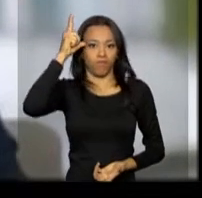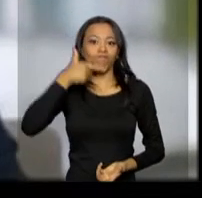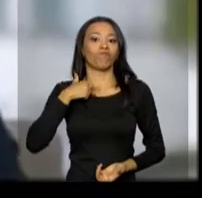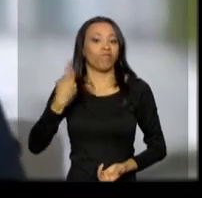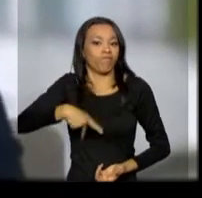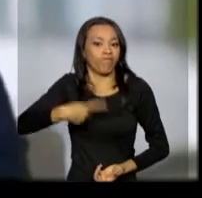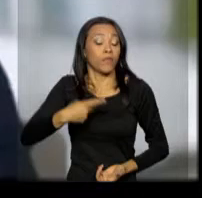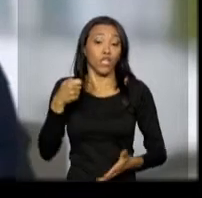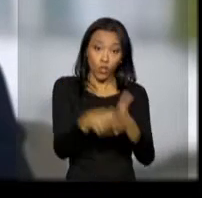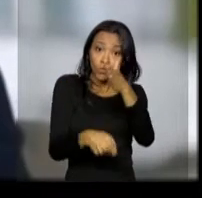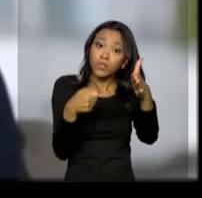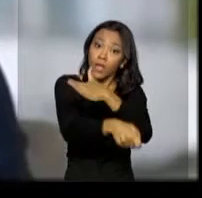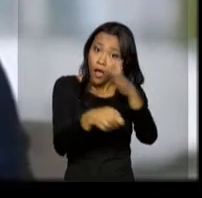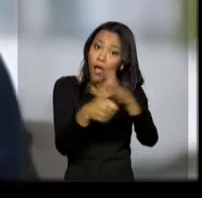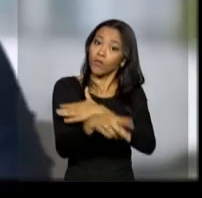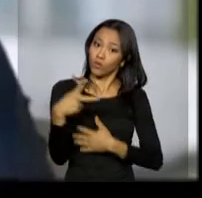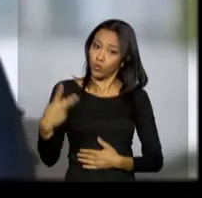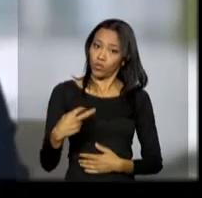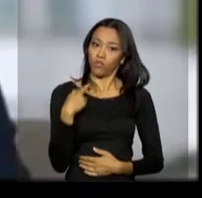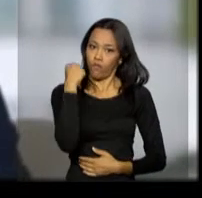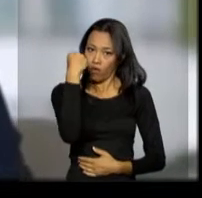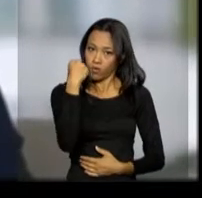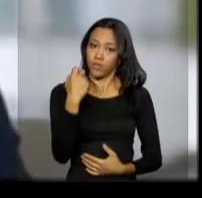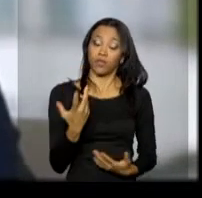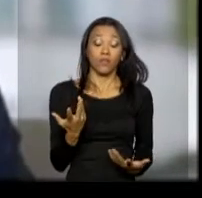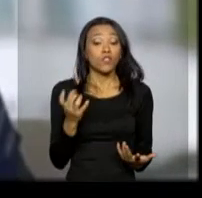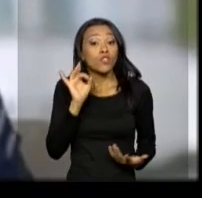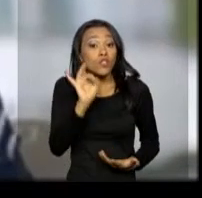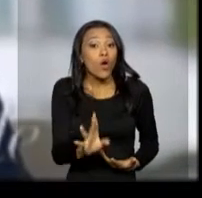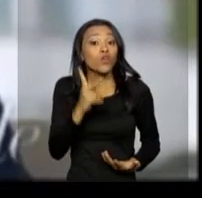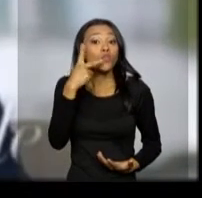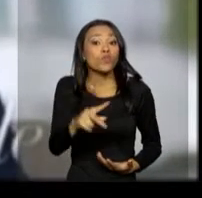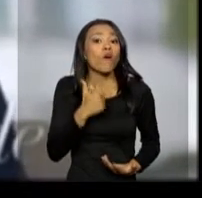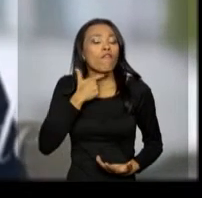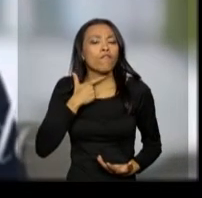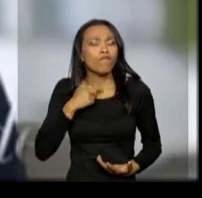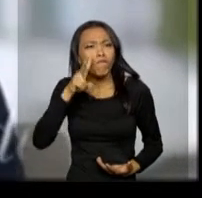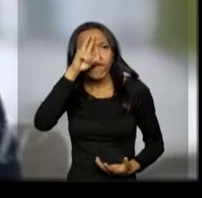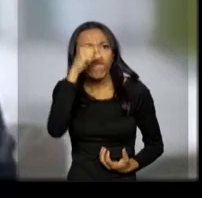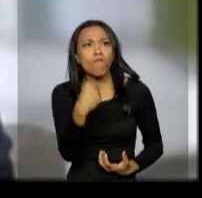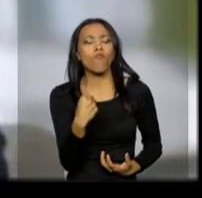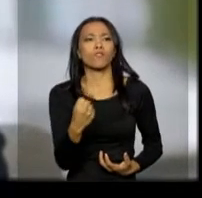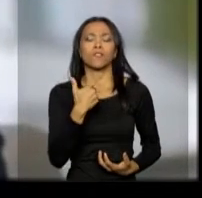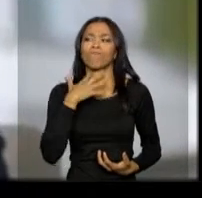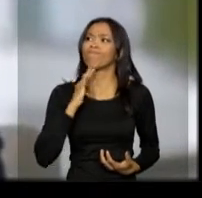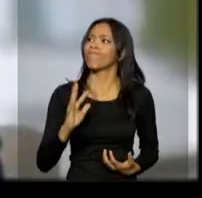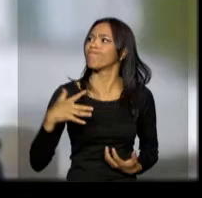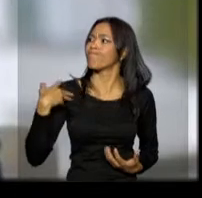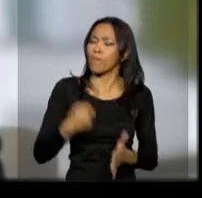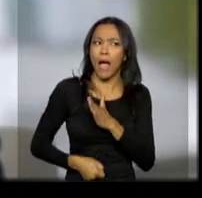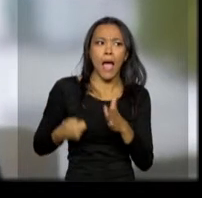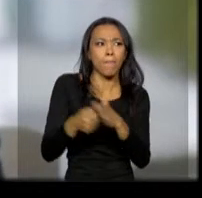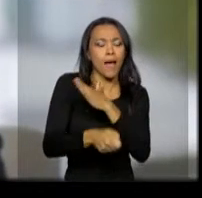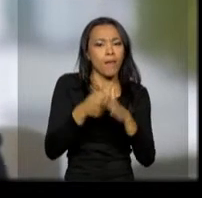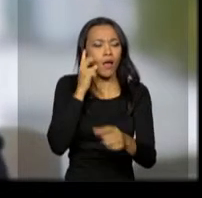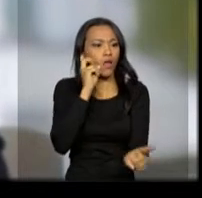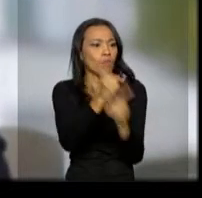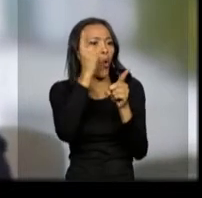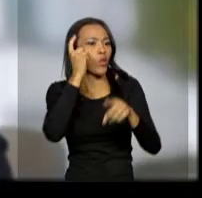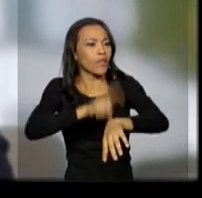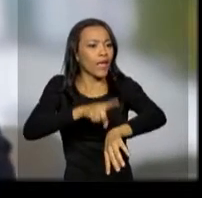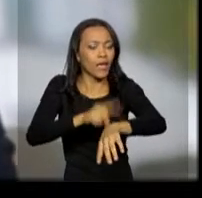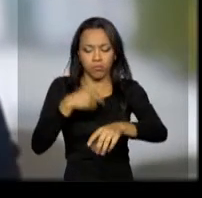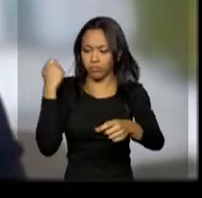lutar pela educação com sua própria força. Somente sua força de vontade vai fazer você descobrir tempo e meios